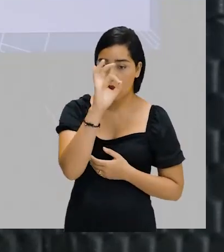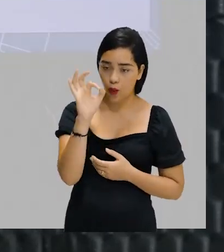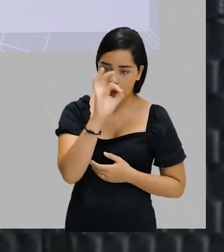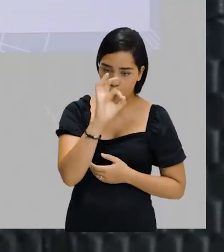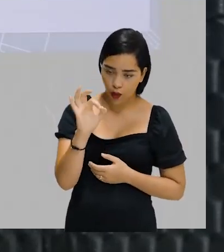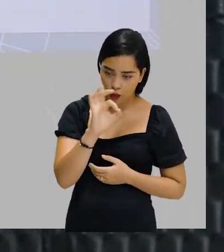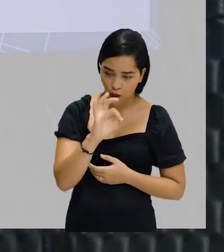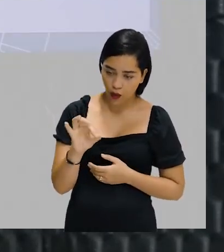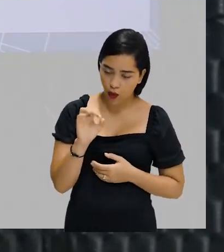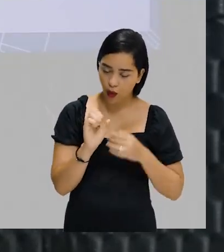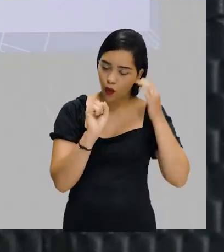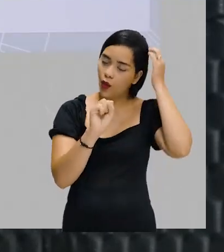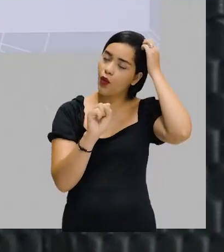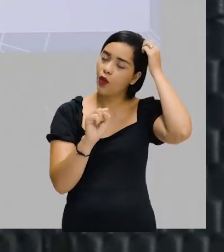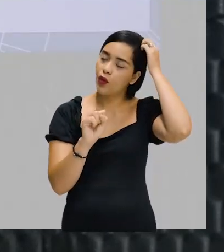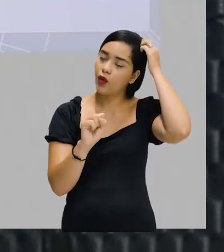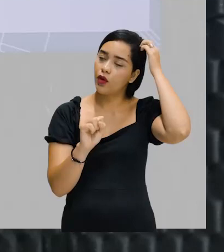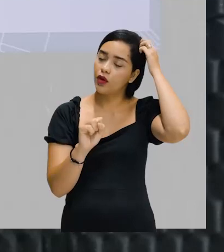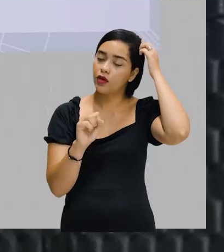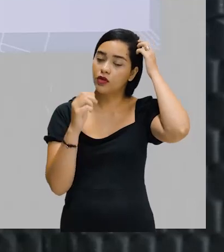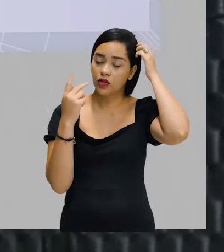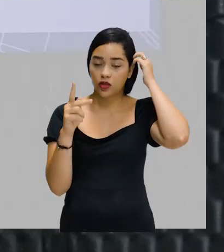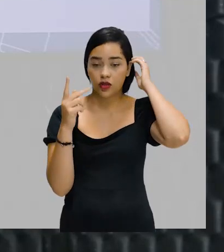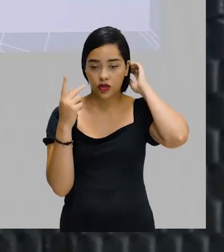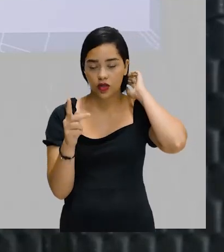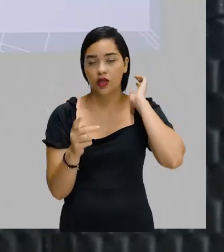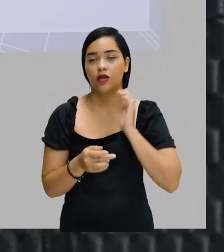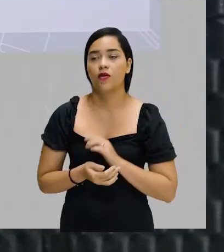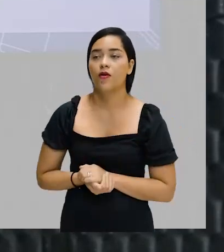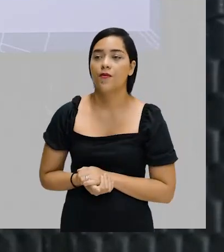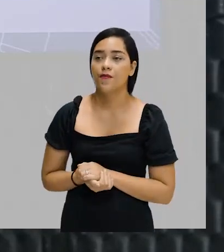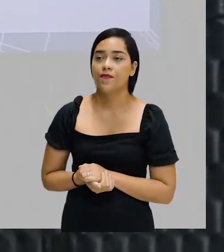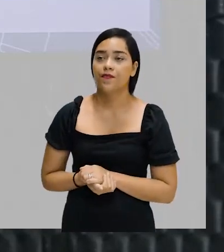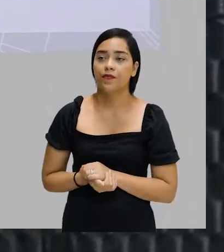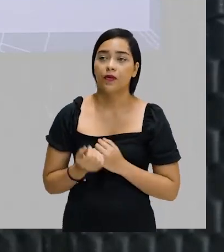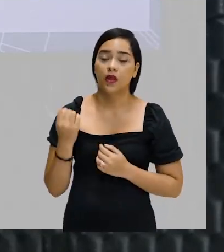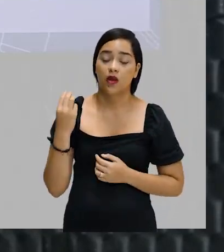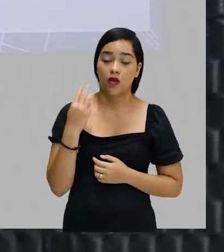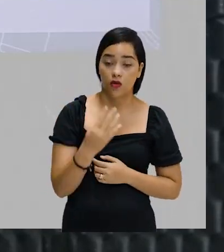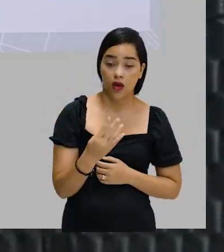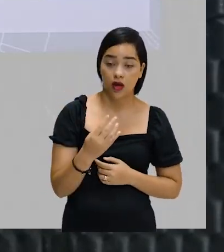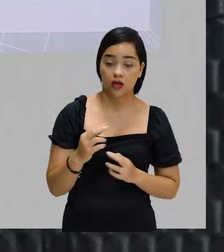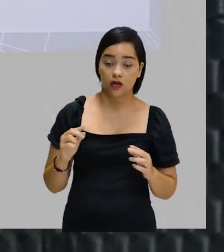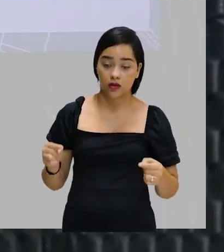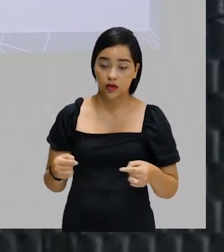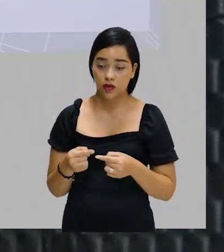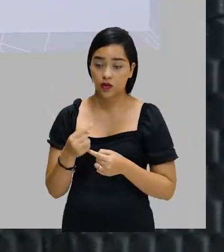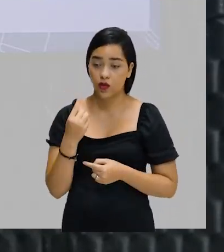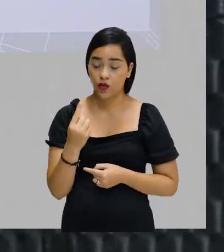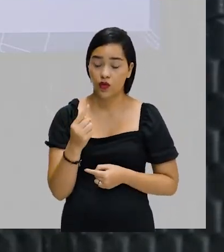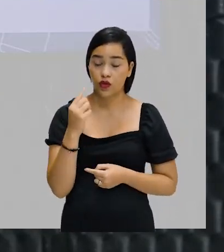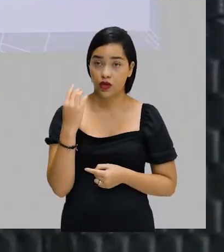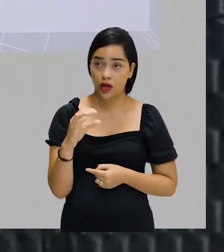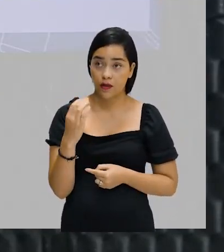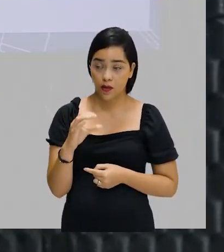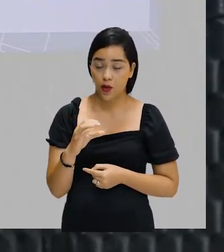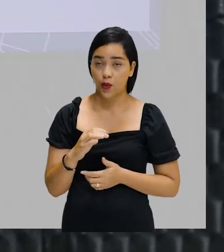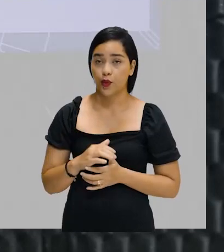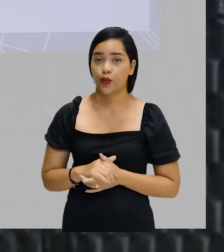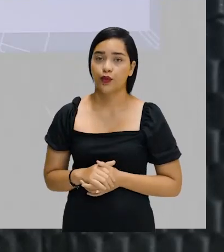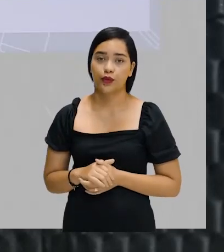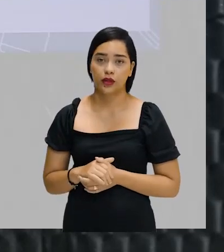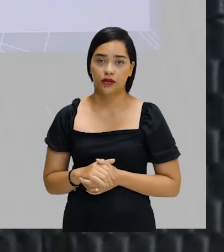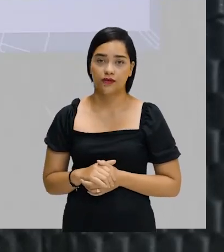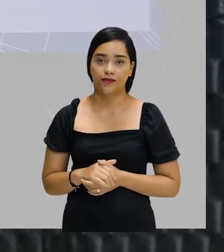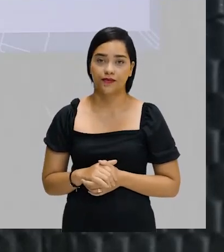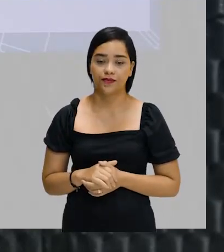8 bolinhas de hidrogênios, né? 4 se combinando com um de carbono, 4 de hidrogênio